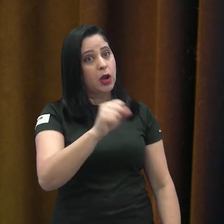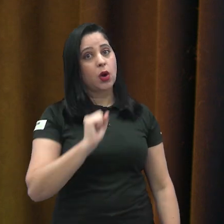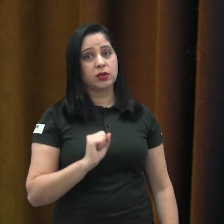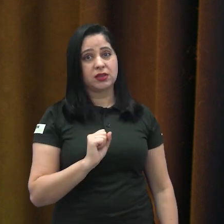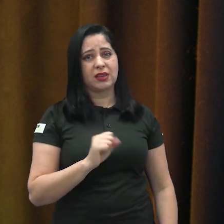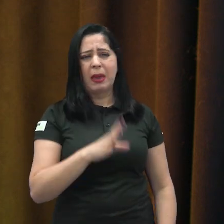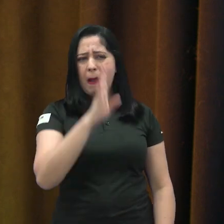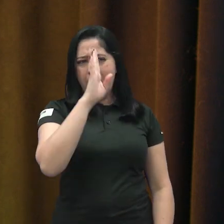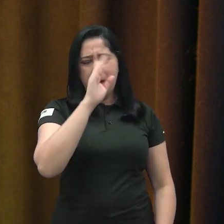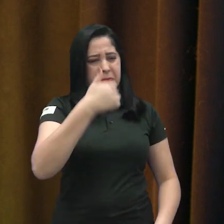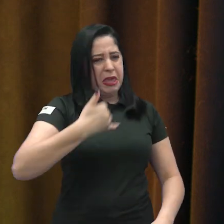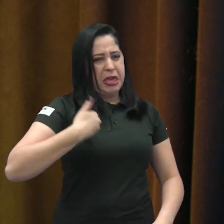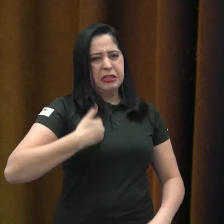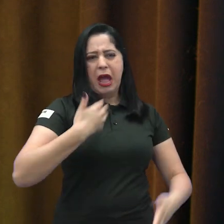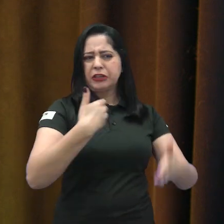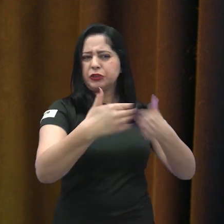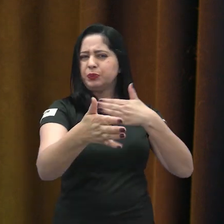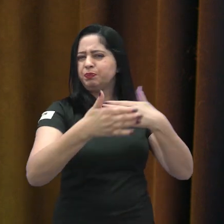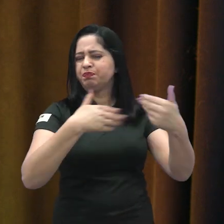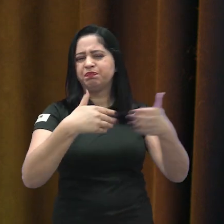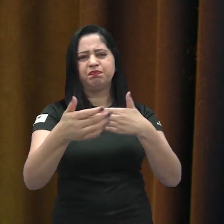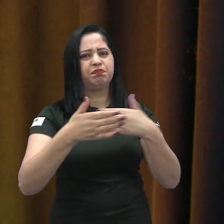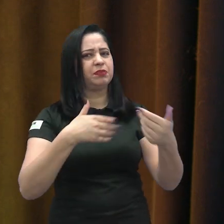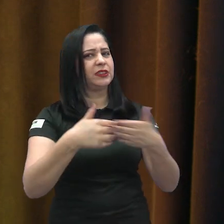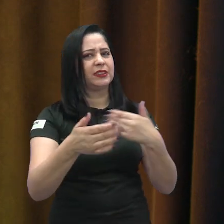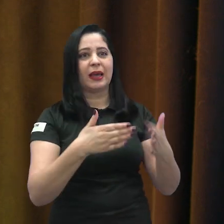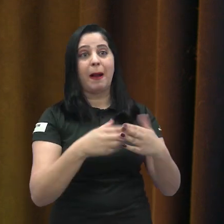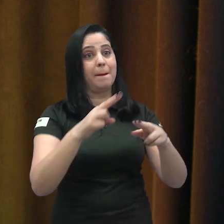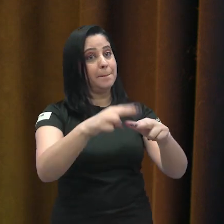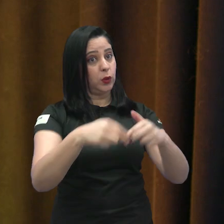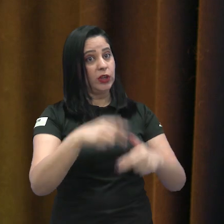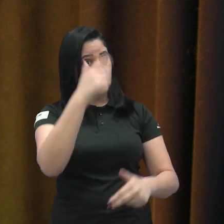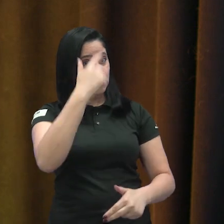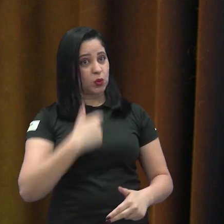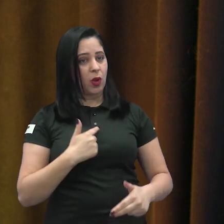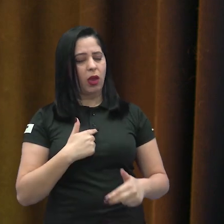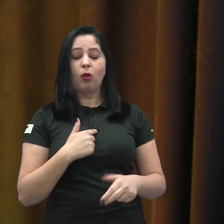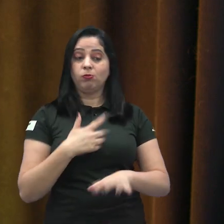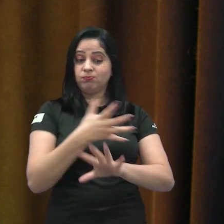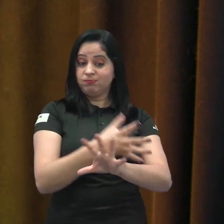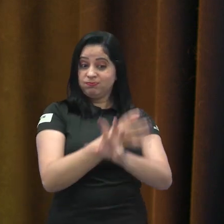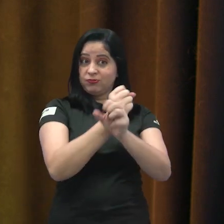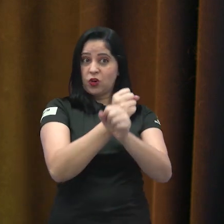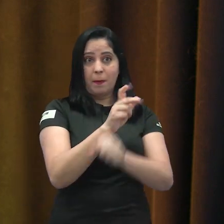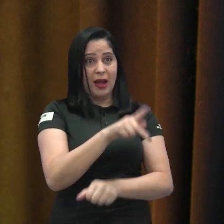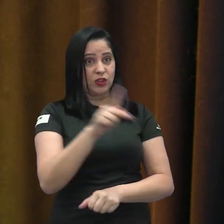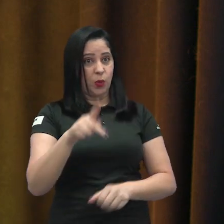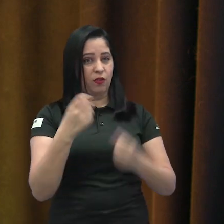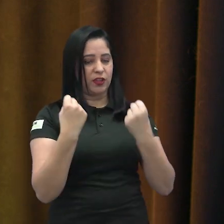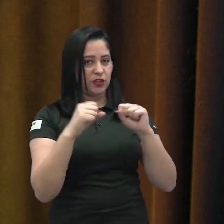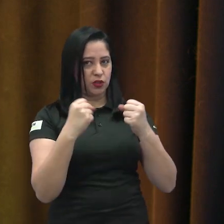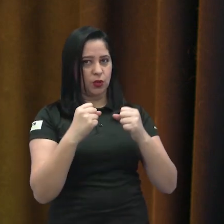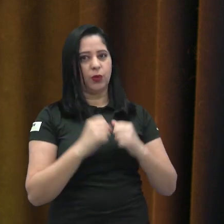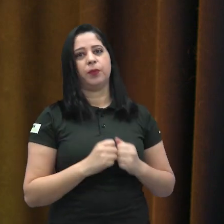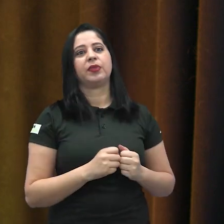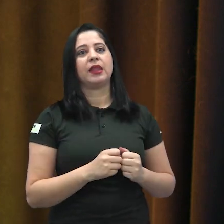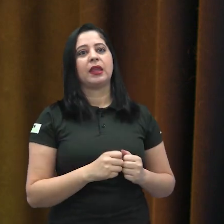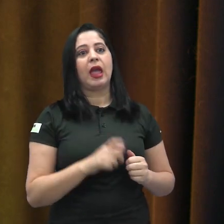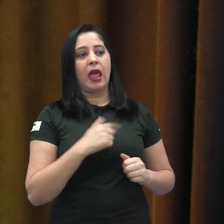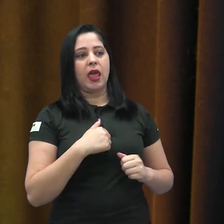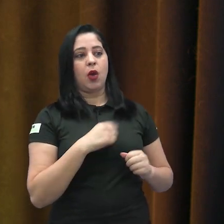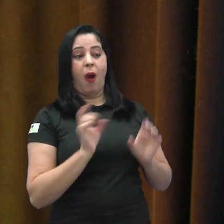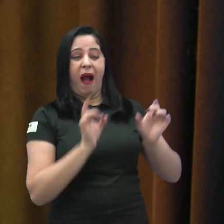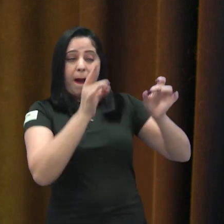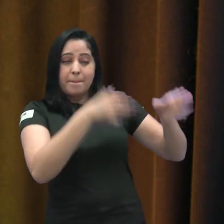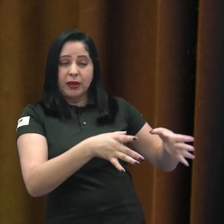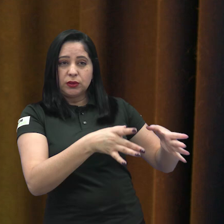principalmente em todas as idades, isso que é uma coisa que me fez ser um professor de educação física. Quando eu terminei a minha